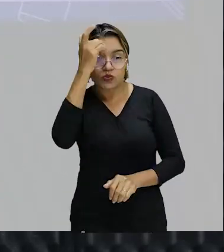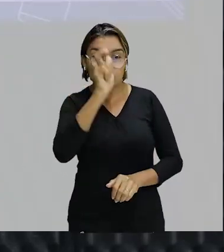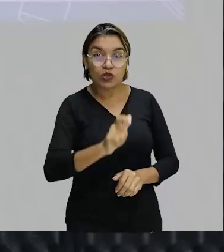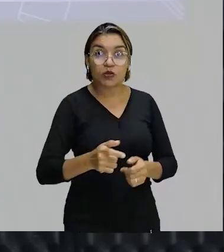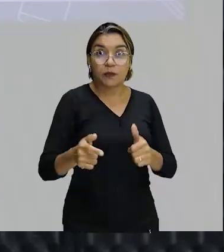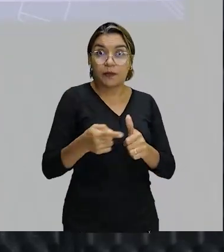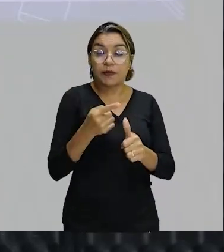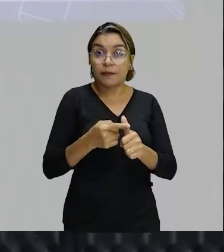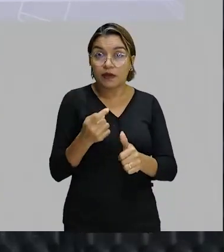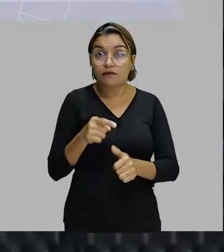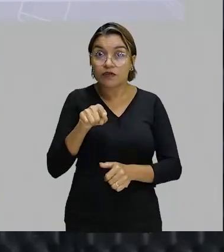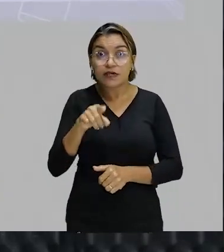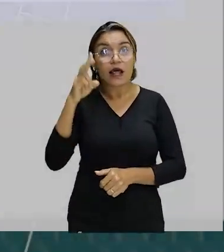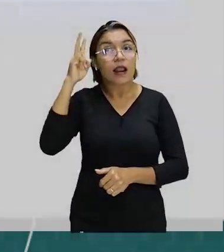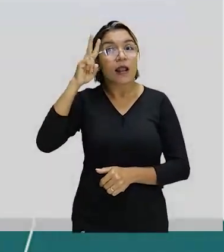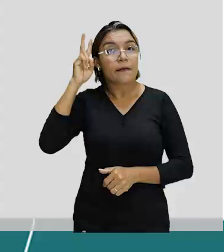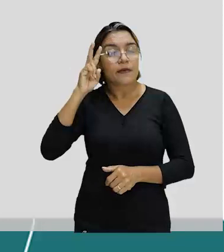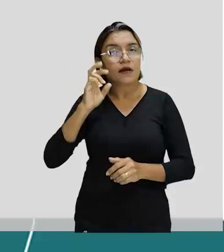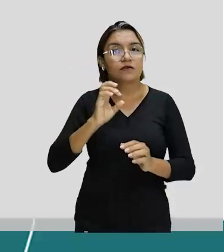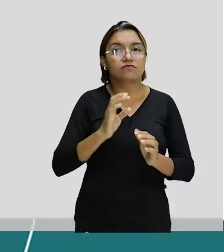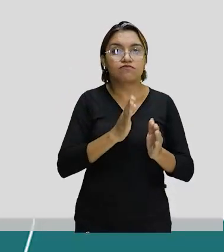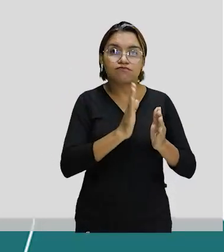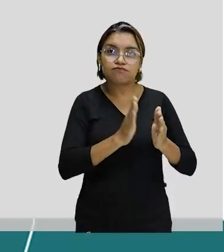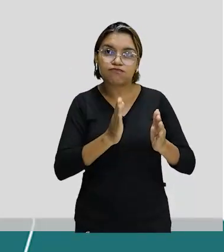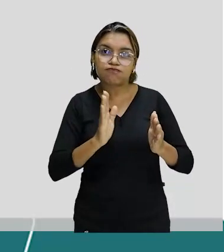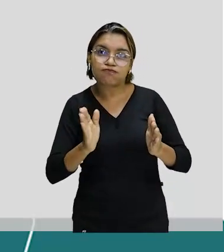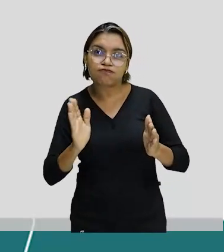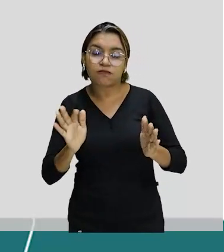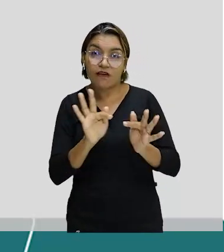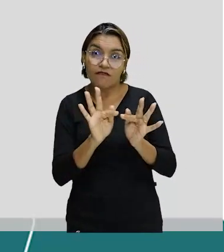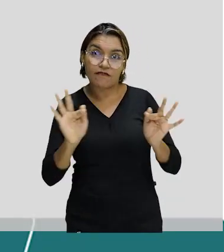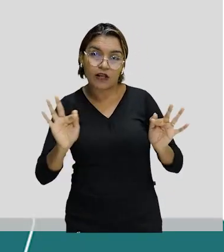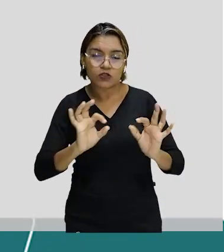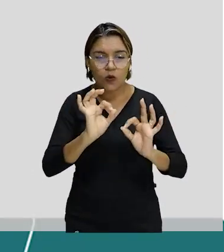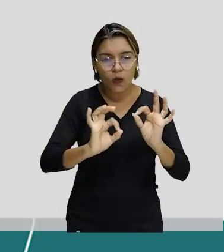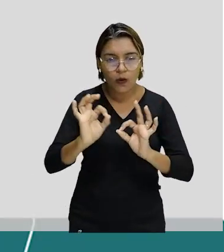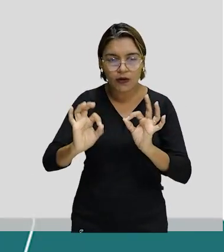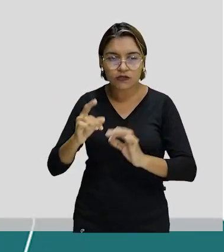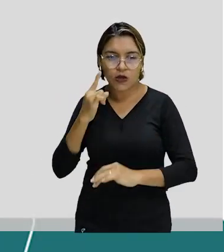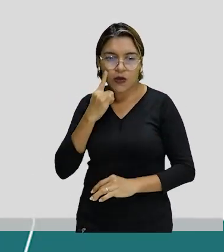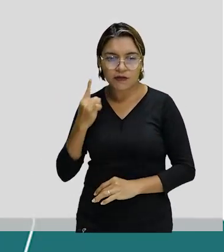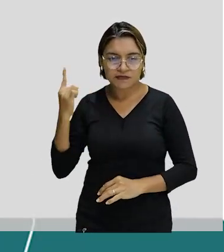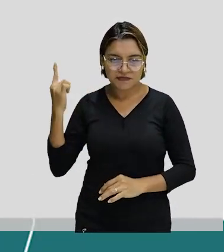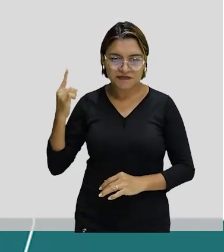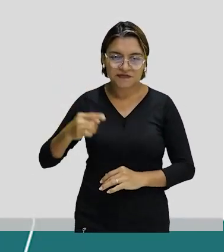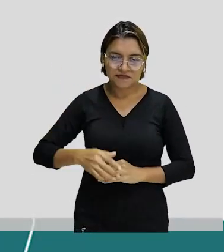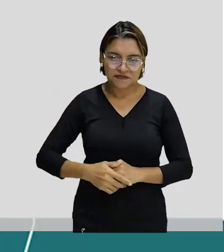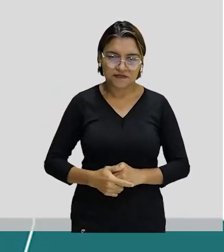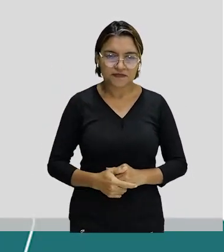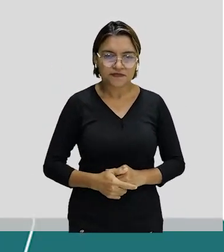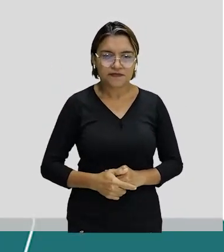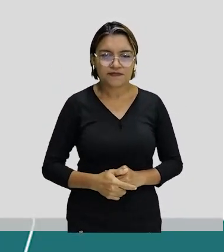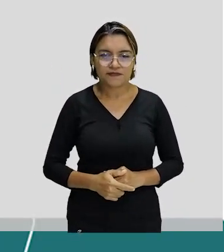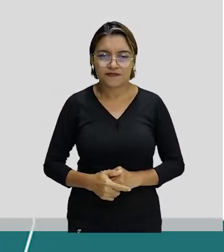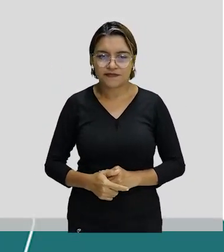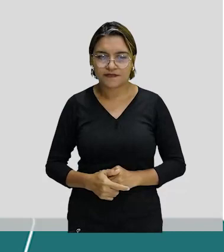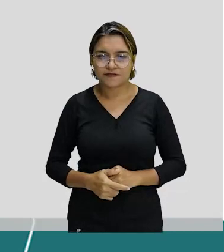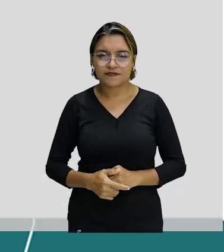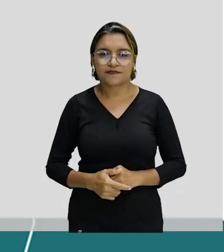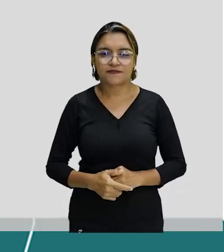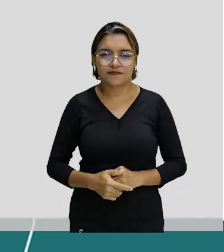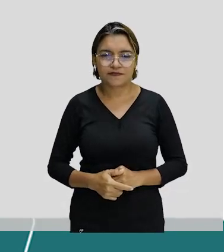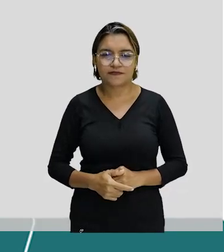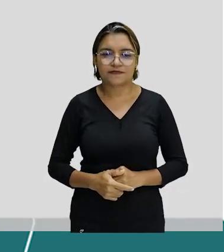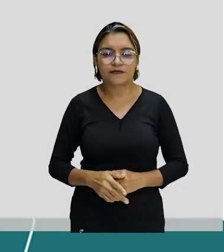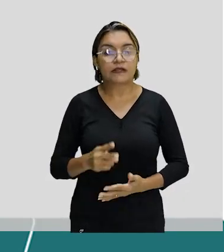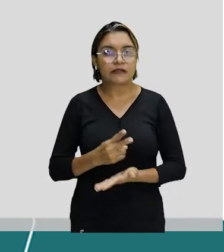vai lembrando daquelas ordens de sentenças para você organizar. I always watch TV series in my free time. Eu